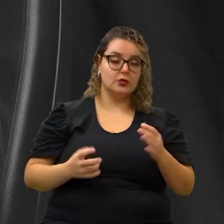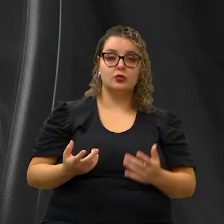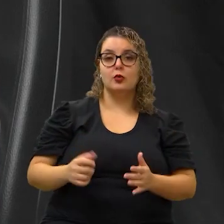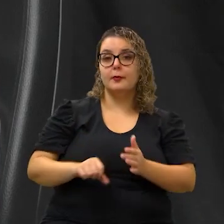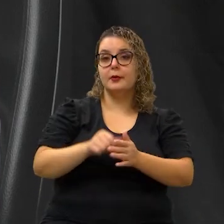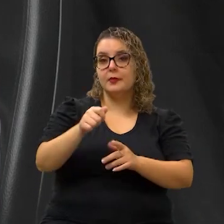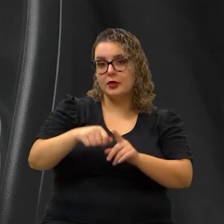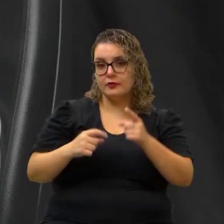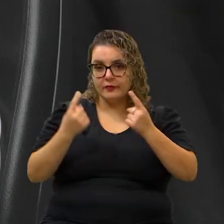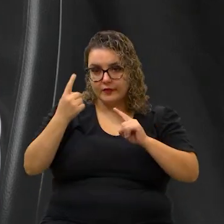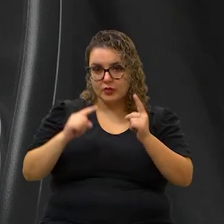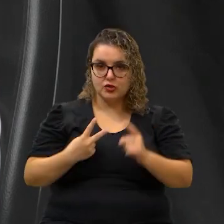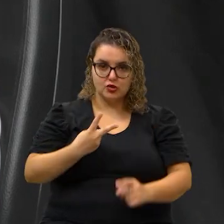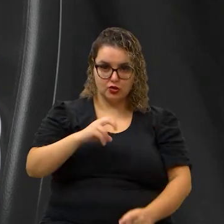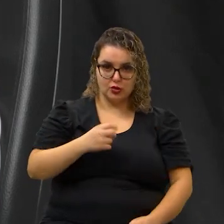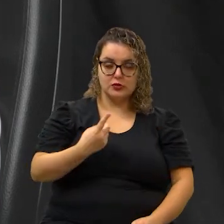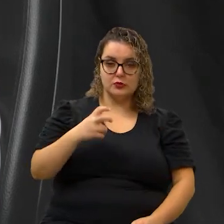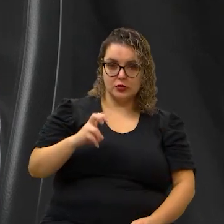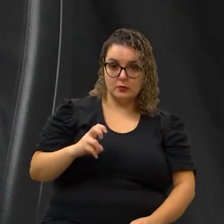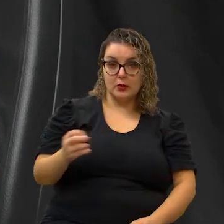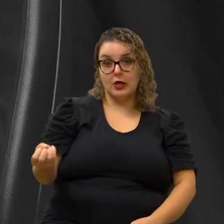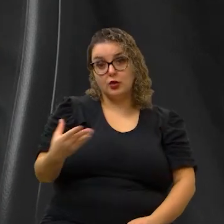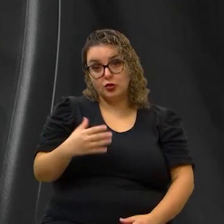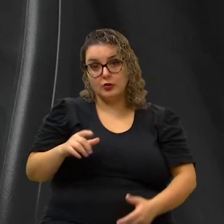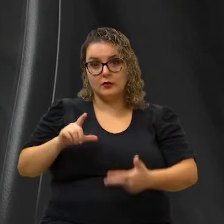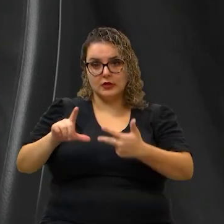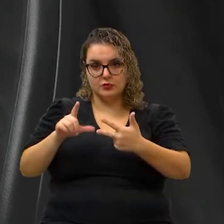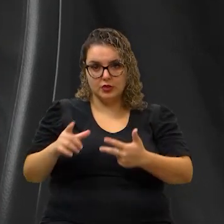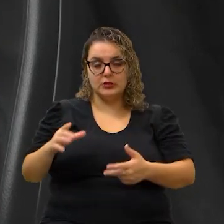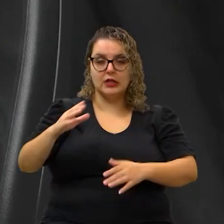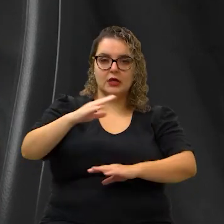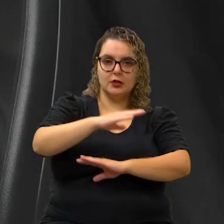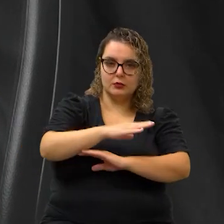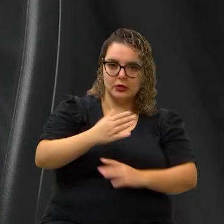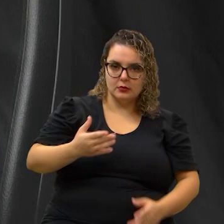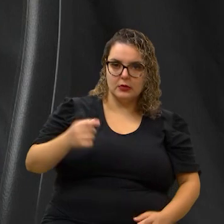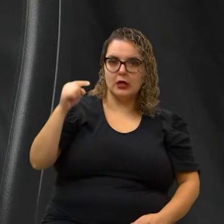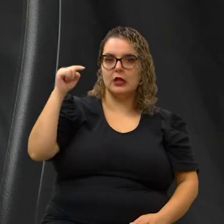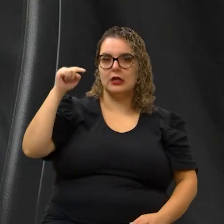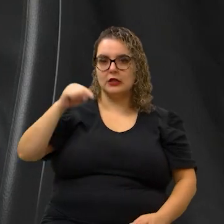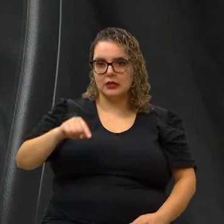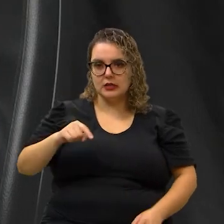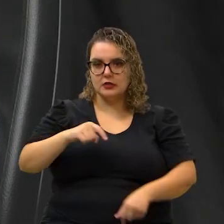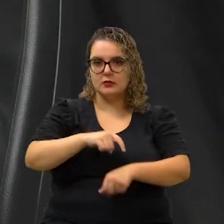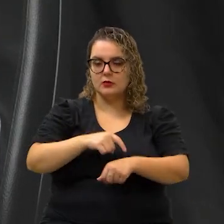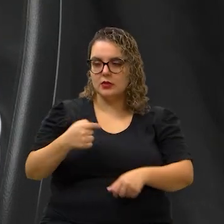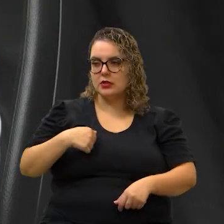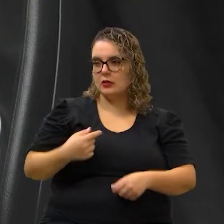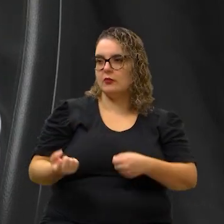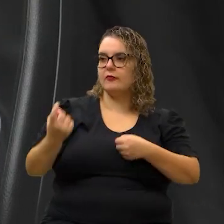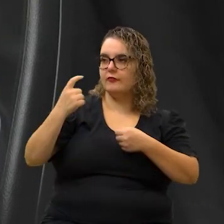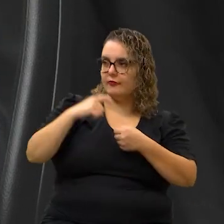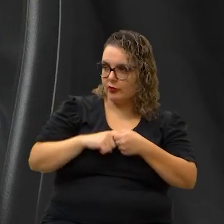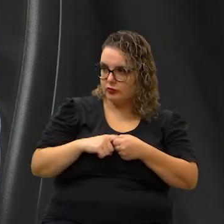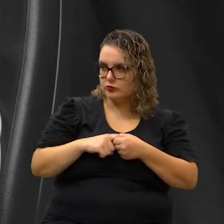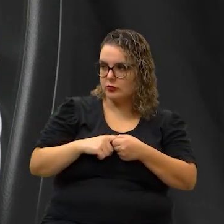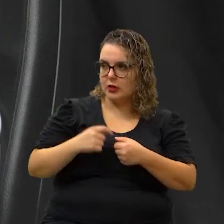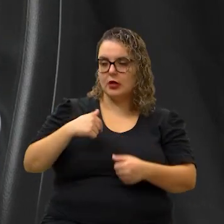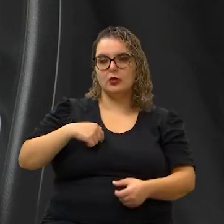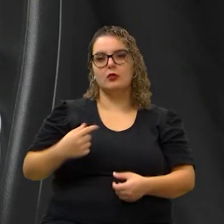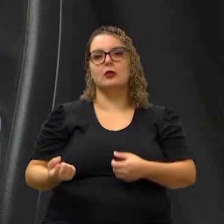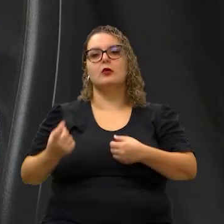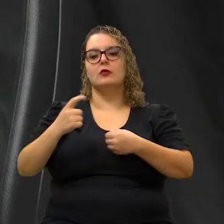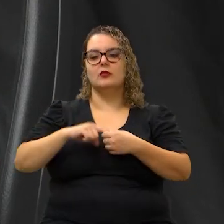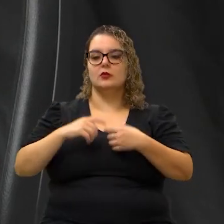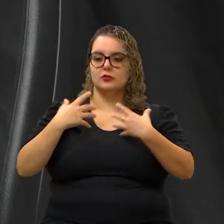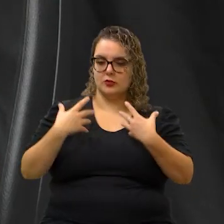2015. Correto. Porque no 1º de fevereiro de 2015 assume a nova legislatura na Câmara. Então, aí nesse período que eu volto.